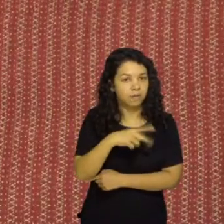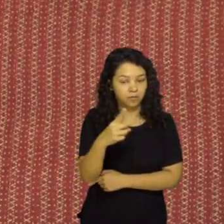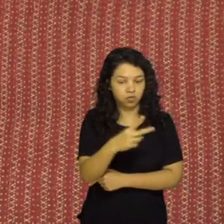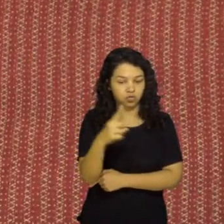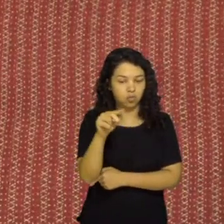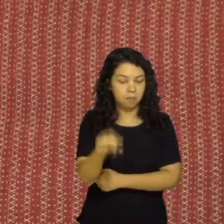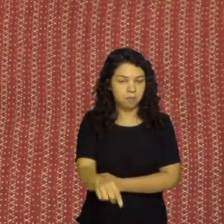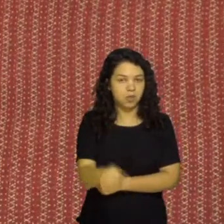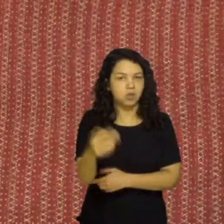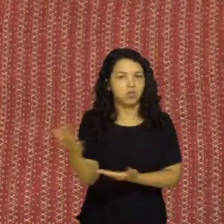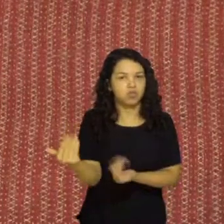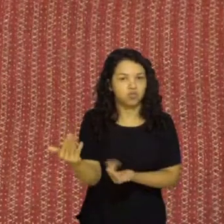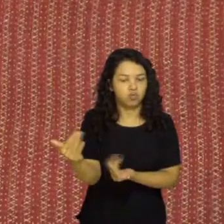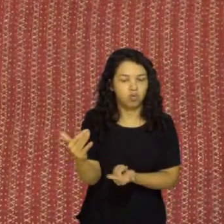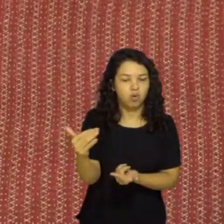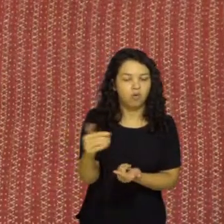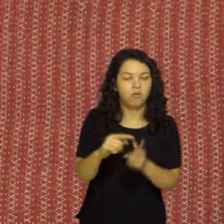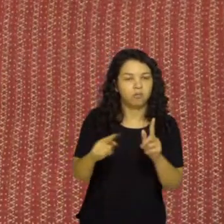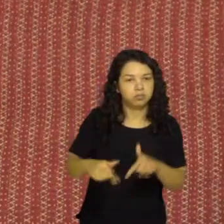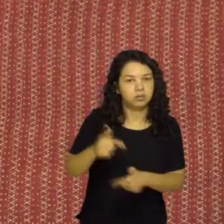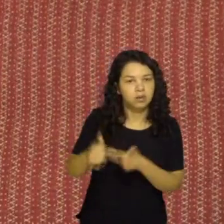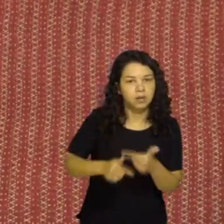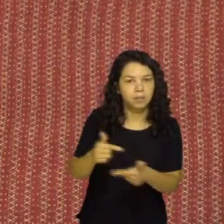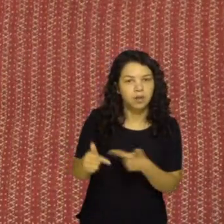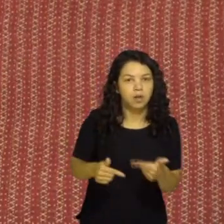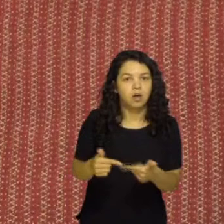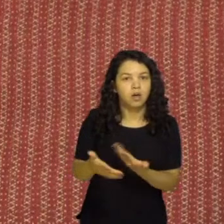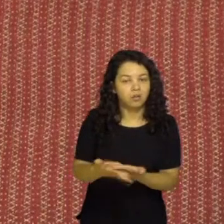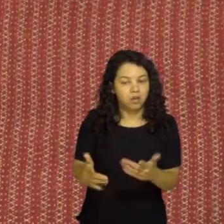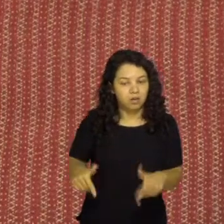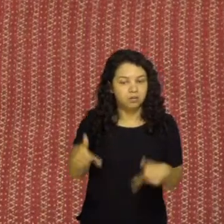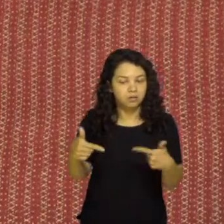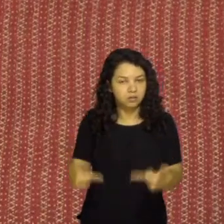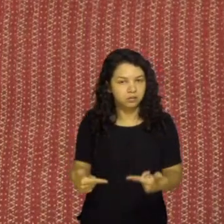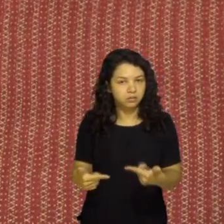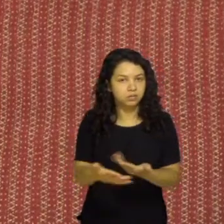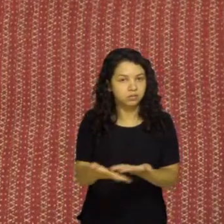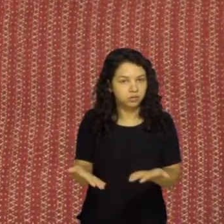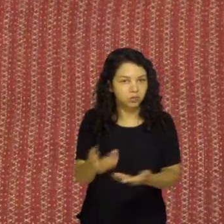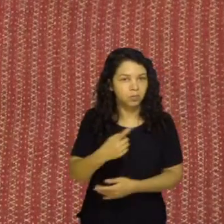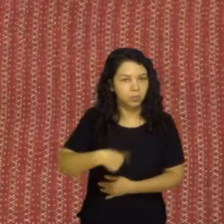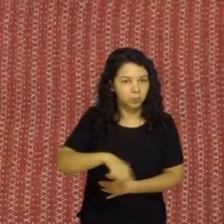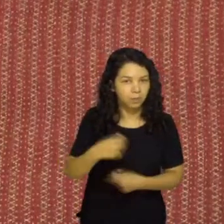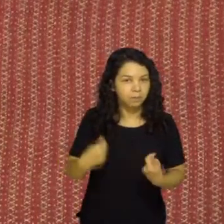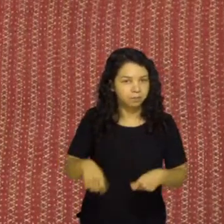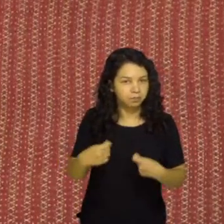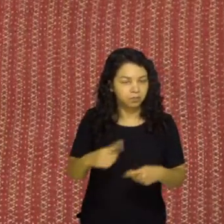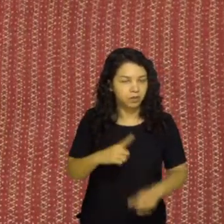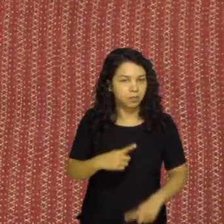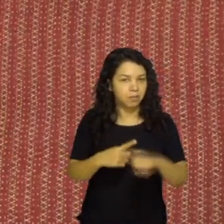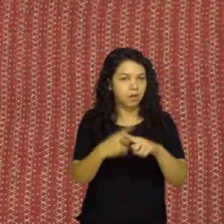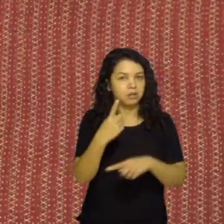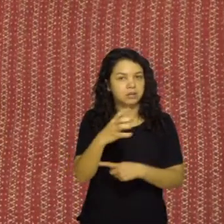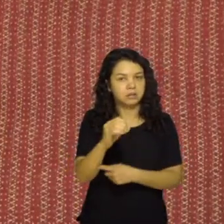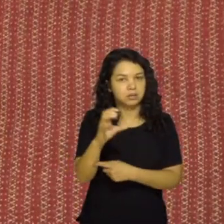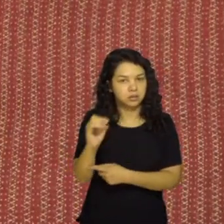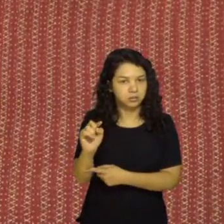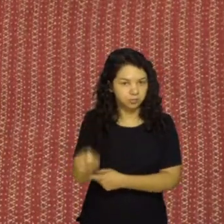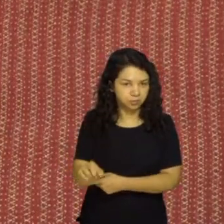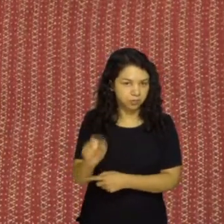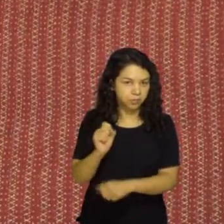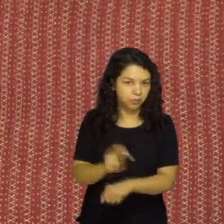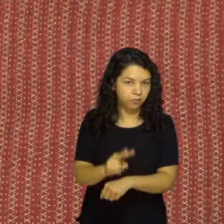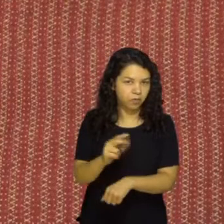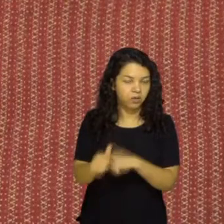jovens no mercado de trabalho por essas iniciativas e que precisamos ter mais 100 mil vagas que estão ali esperando. Eu